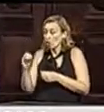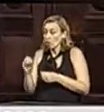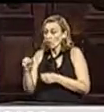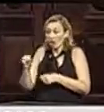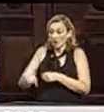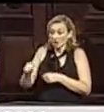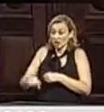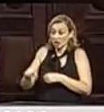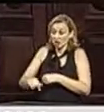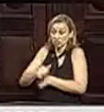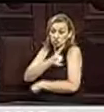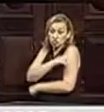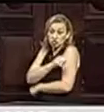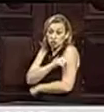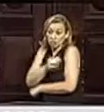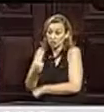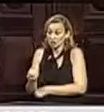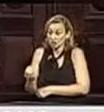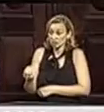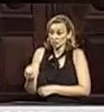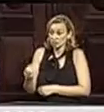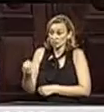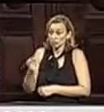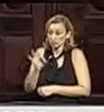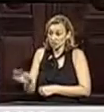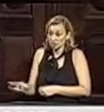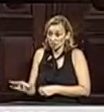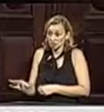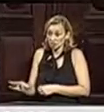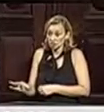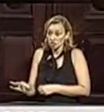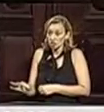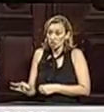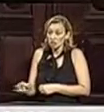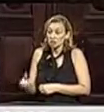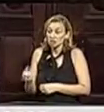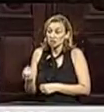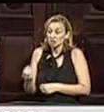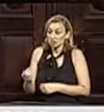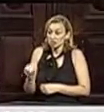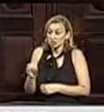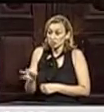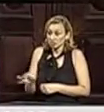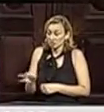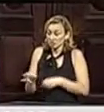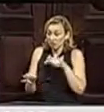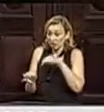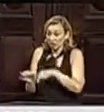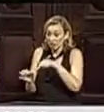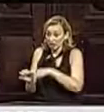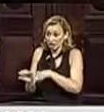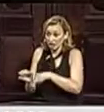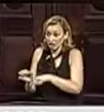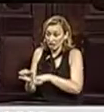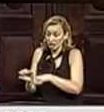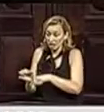de Janeiro, só da Petrobras, e ela não trata o Rio de Janeiro como deveria. Poderia ser a